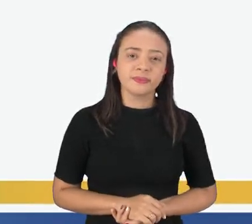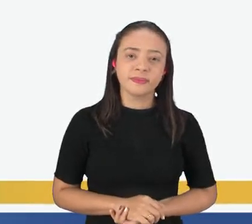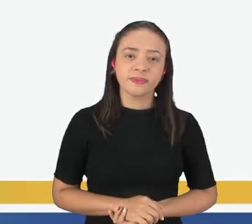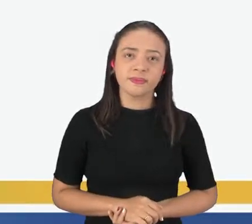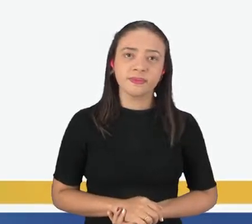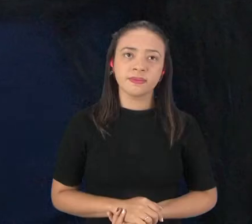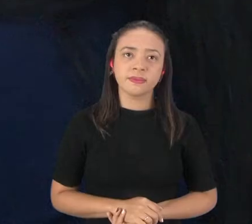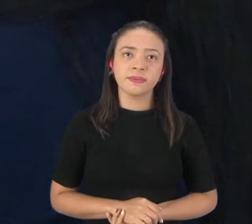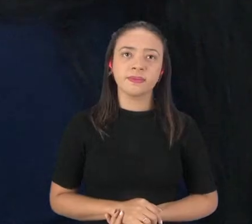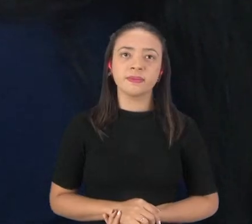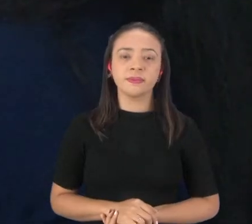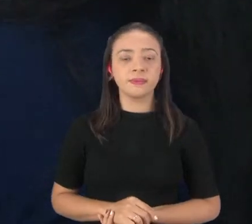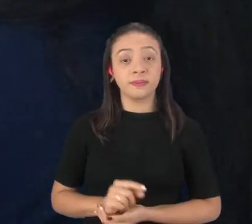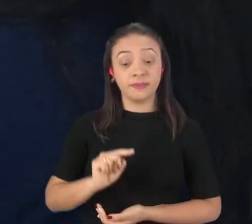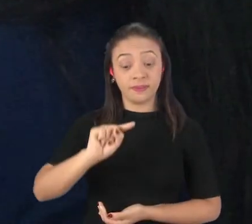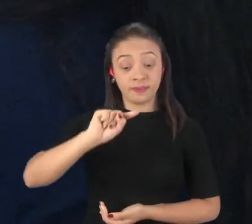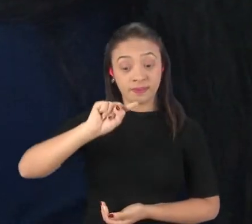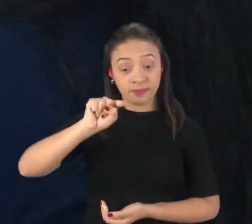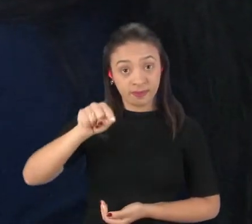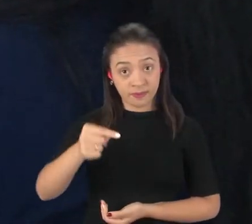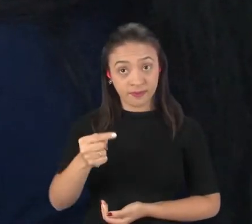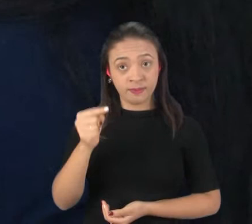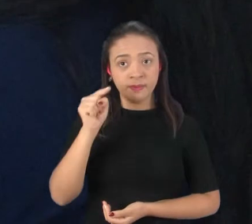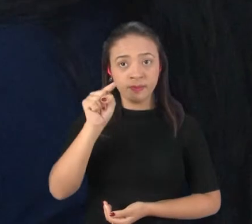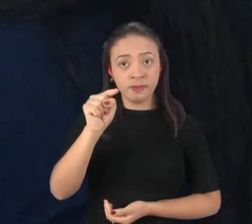Dois pontos juntos, né? Que é o ponto, ó,